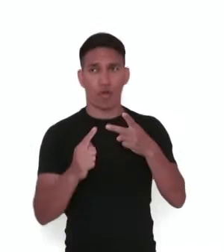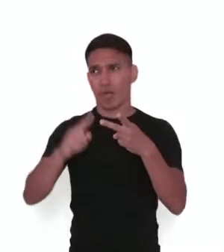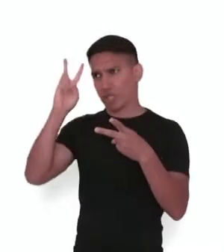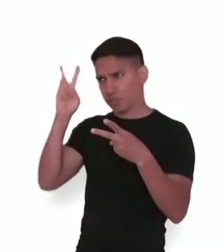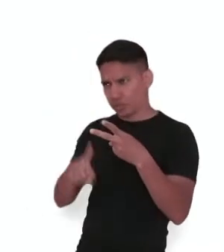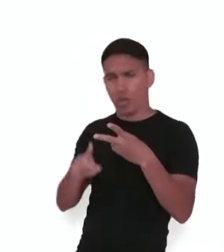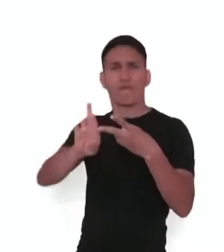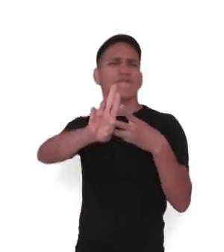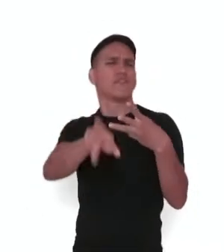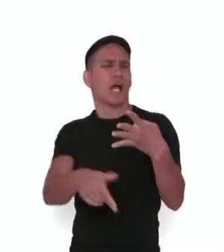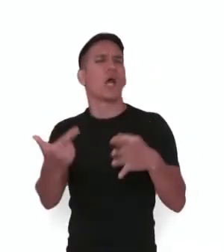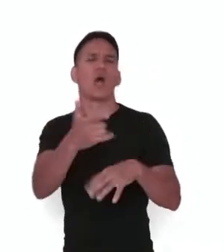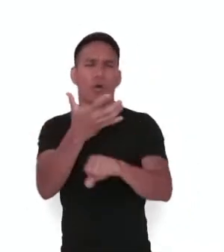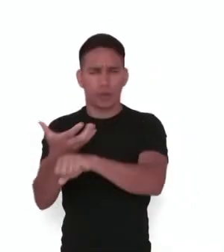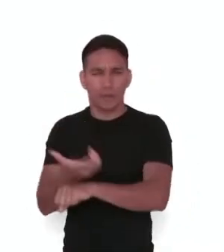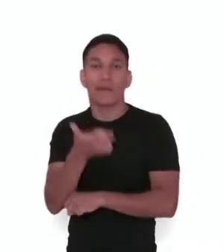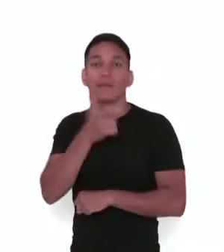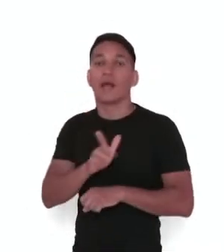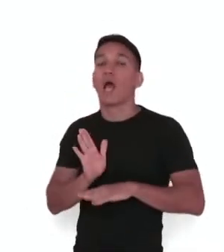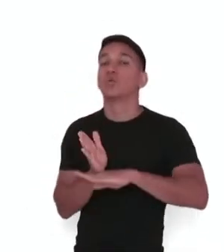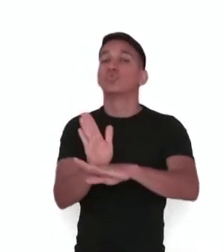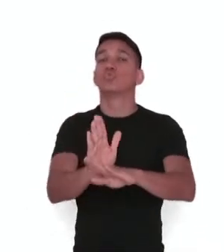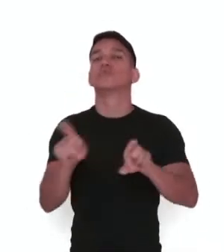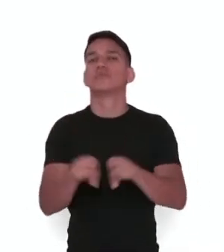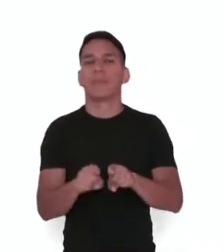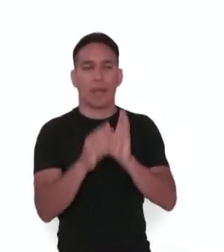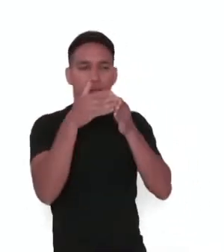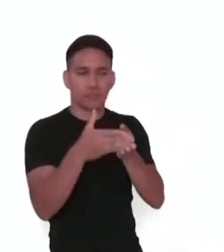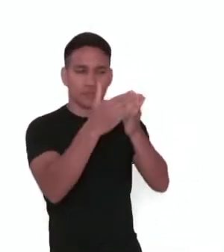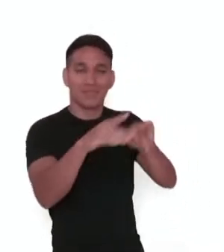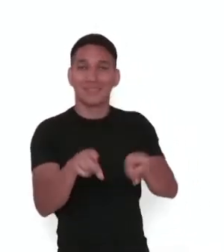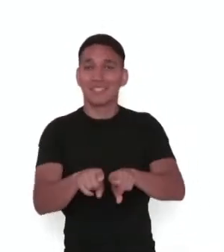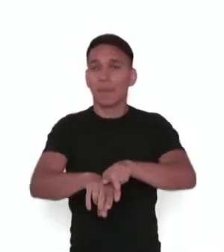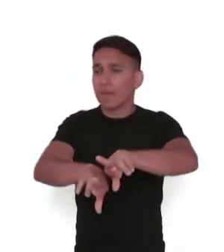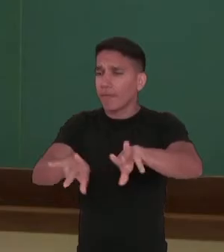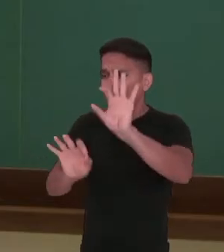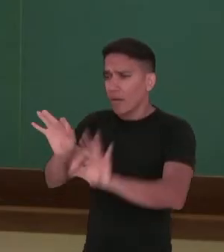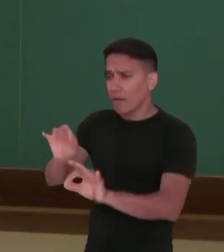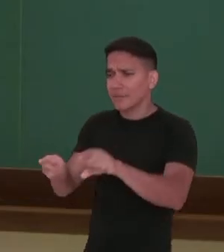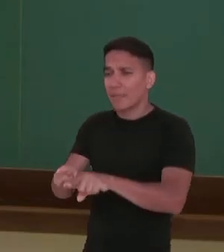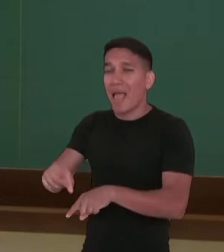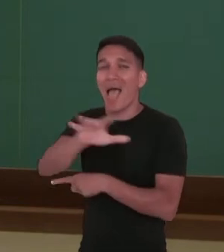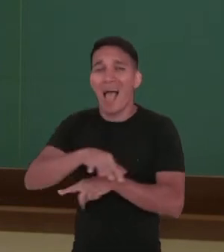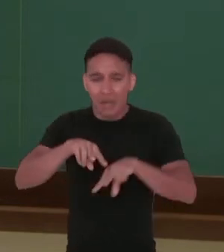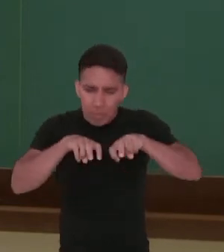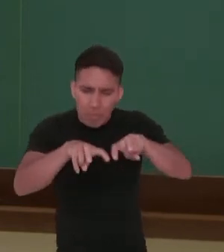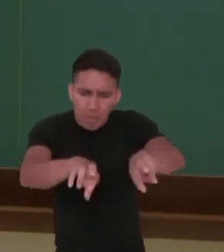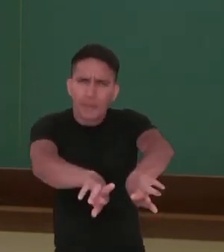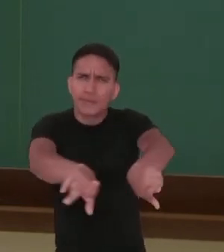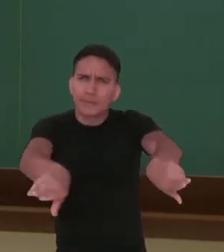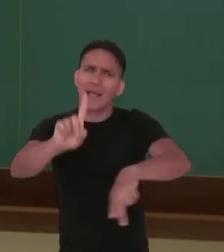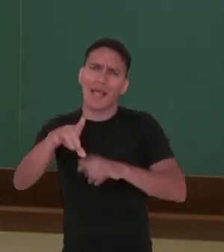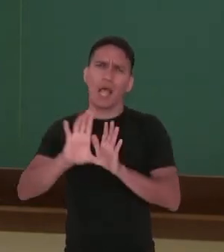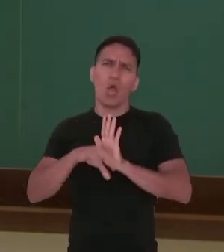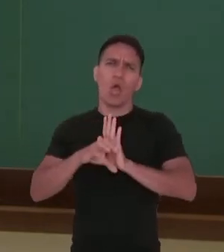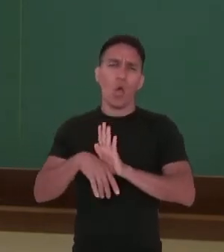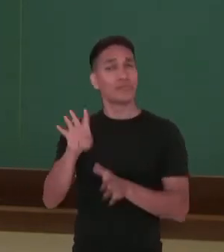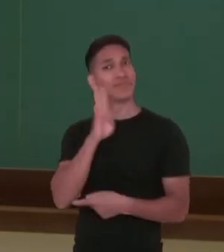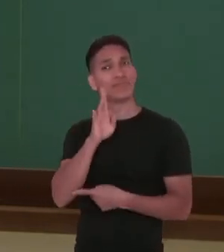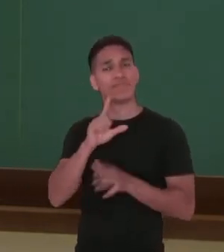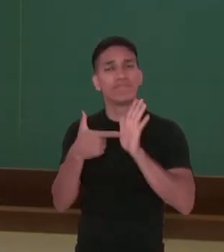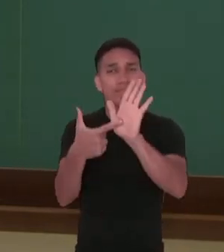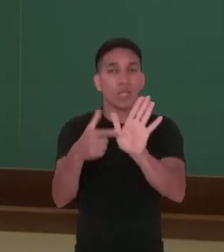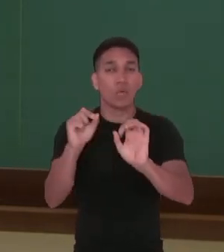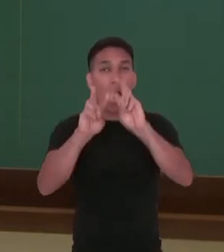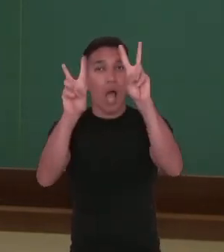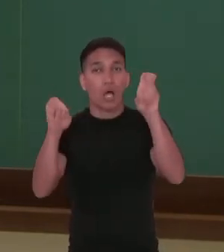na navegação, planejamentos e áreas a serem exploradas de diferentes maneiras. Esse é um conceito bem bacana, né?